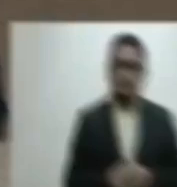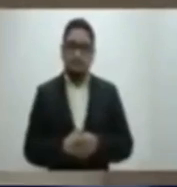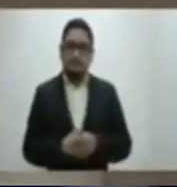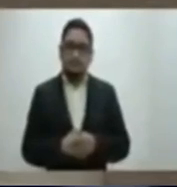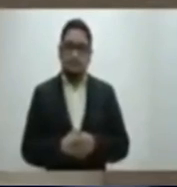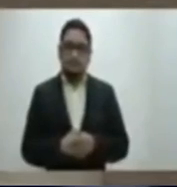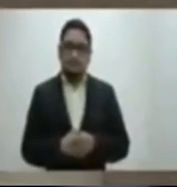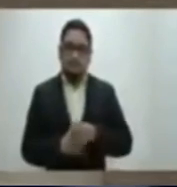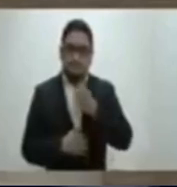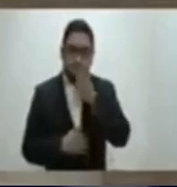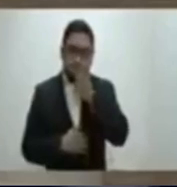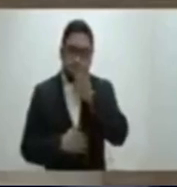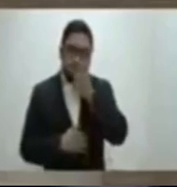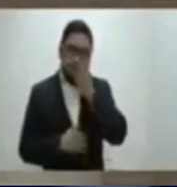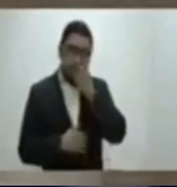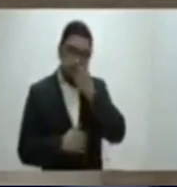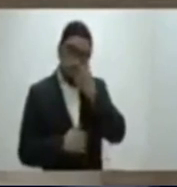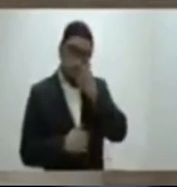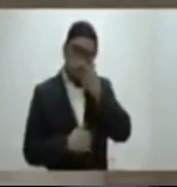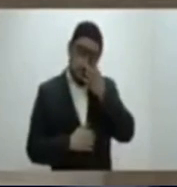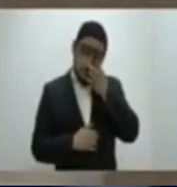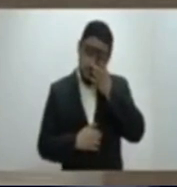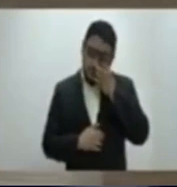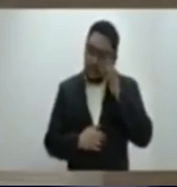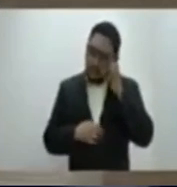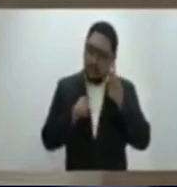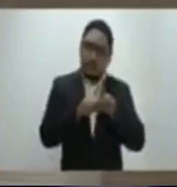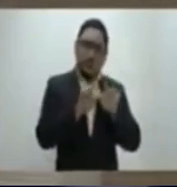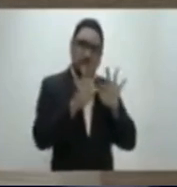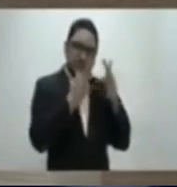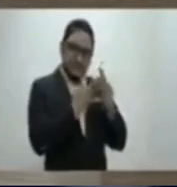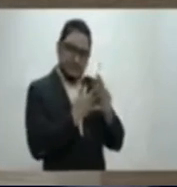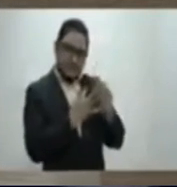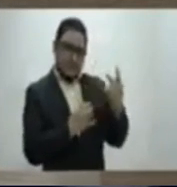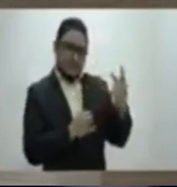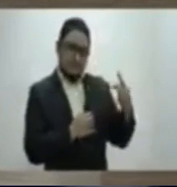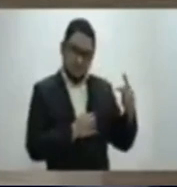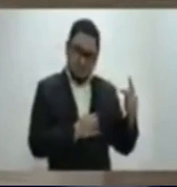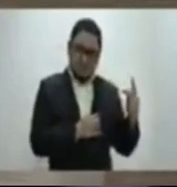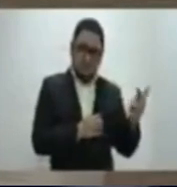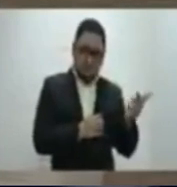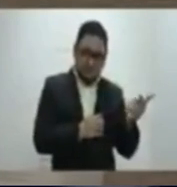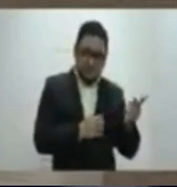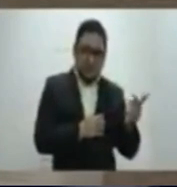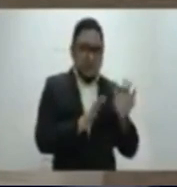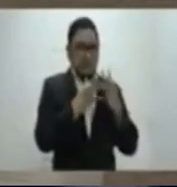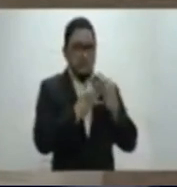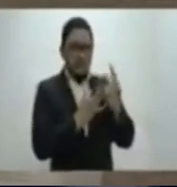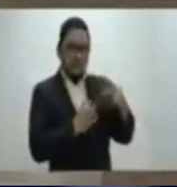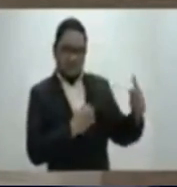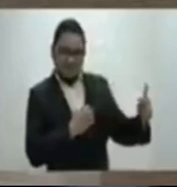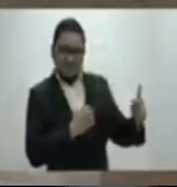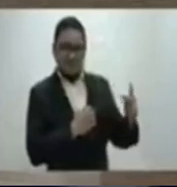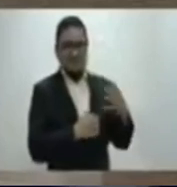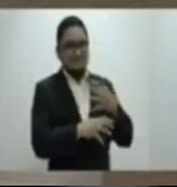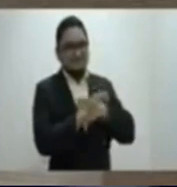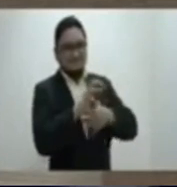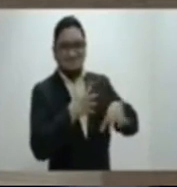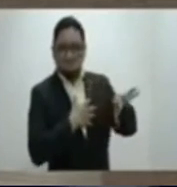grande. Mandar minhas condolências à família do Edmundo Alencar da Silva e do Moisés Alves Araújo, os dois garotos de 17